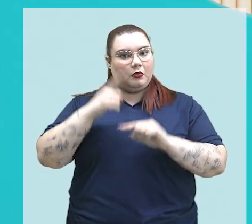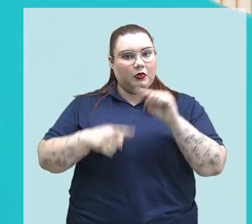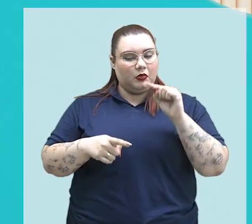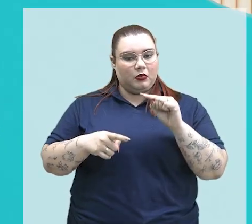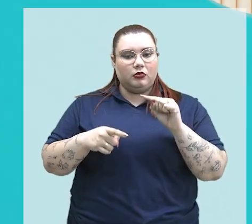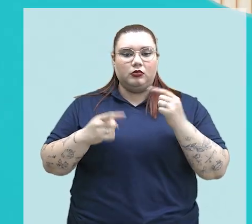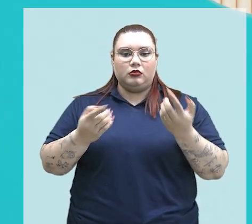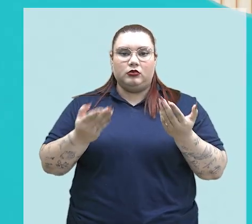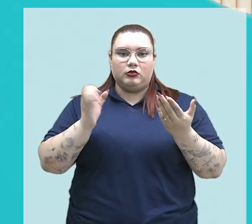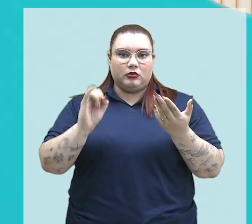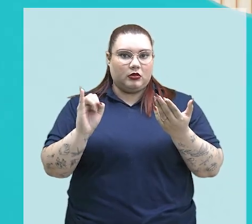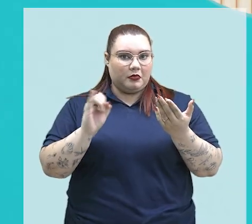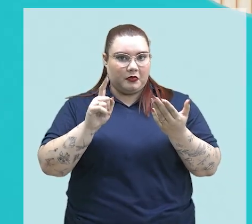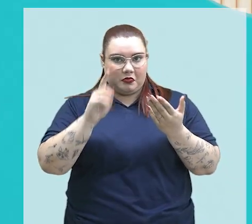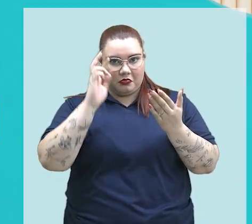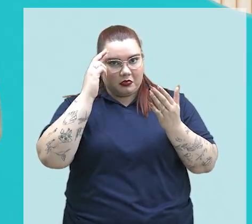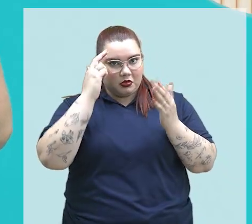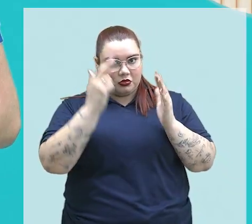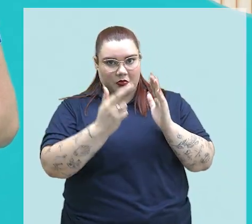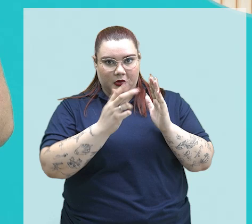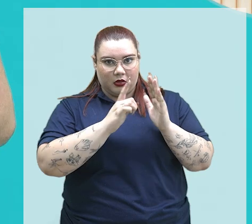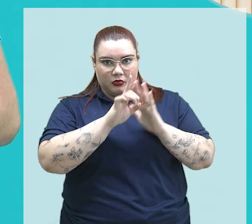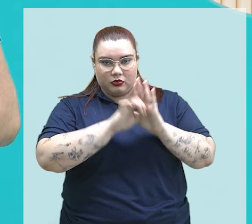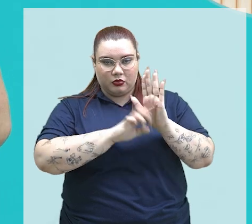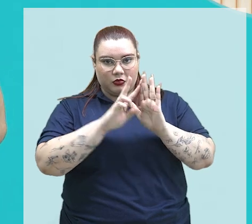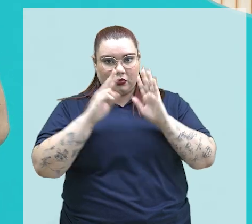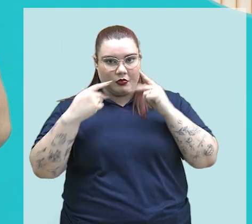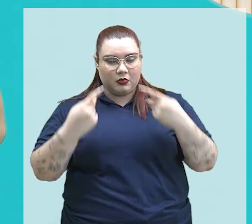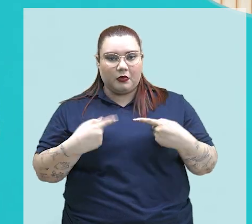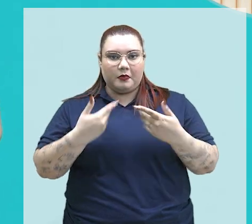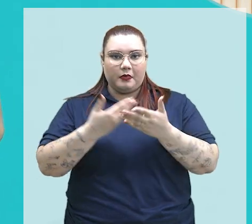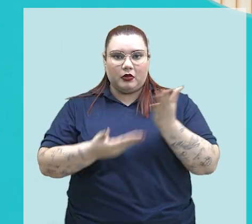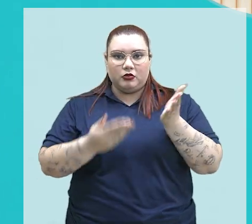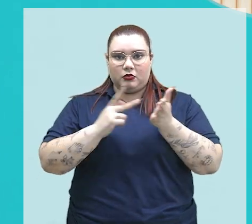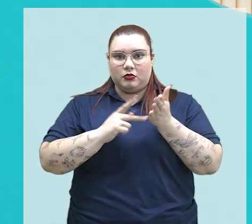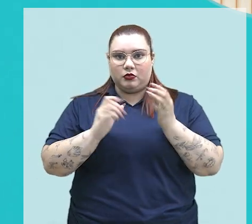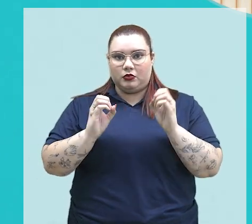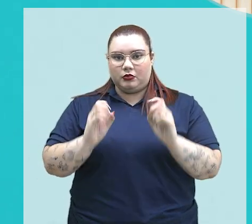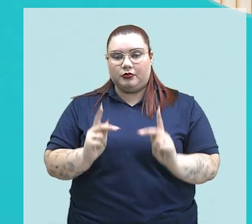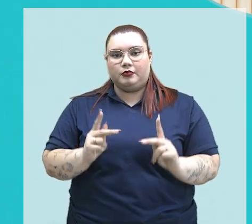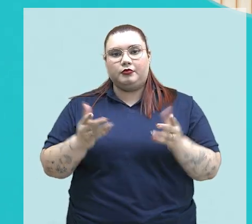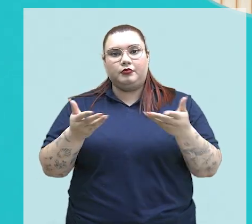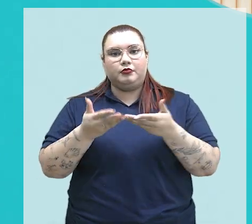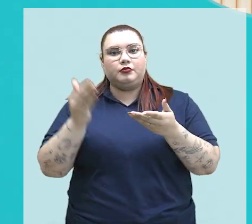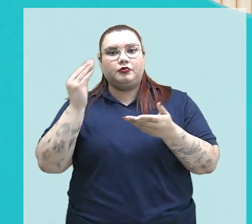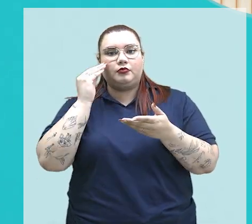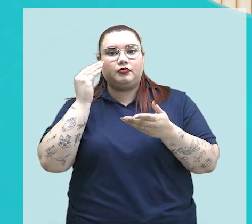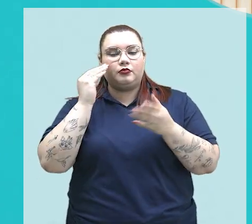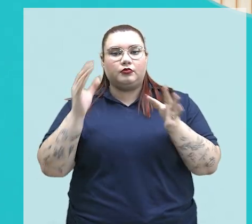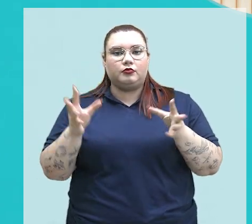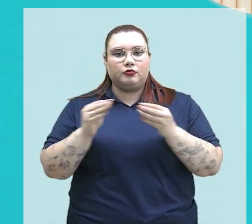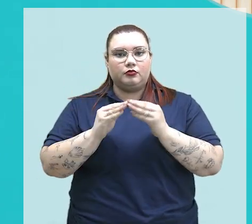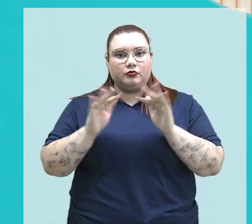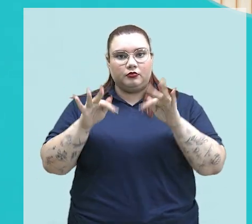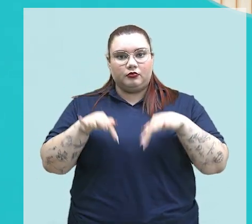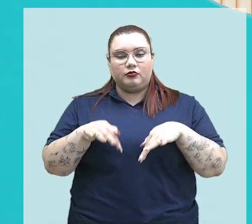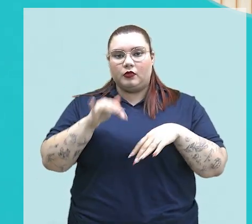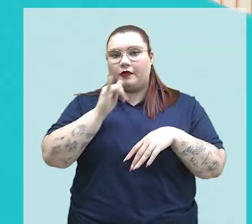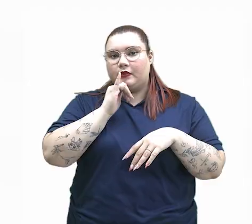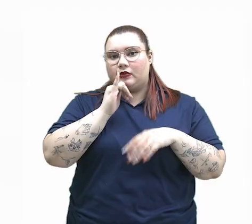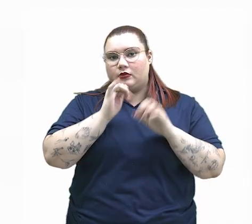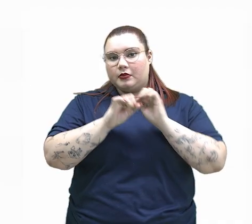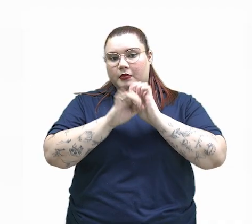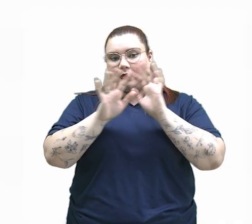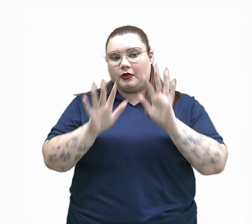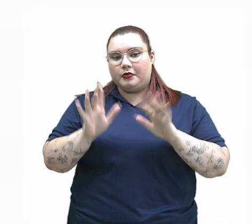porque senão você vai perder pontos aí nessa competência, tá? Então, nós vamos ver, então, uma conclusão exemplar. Vamos